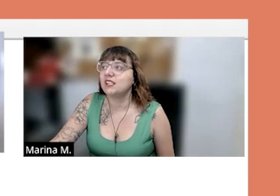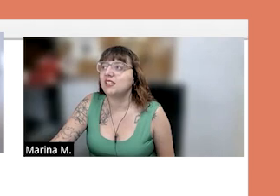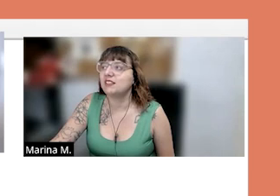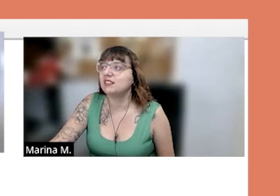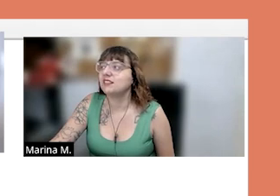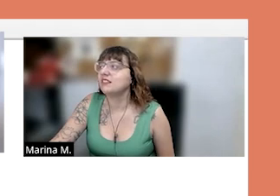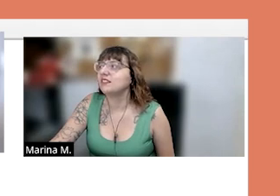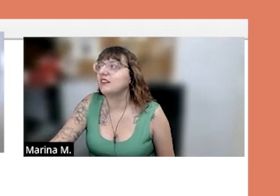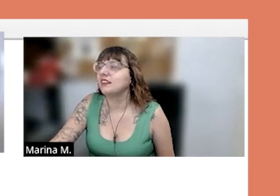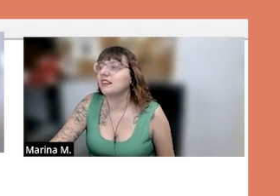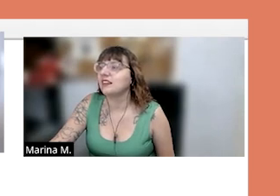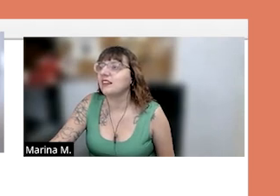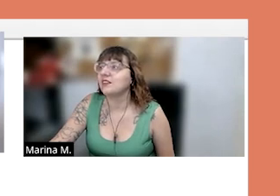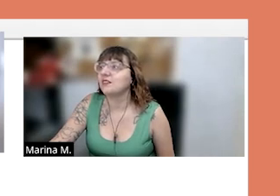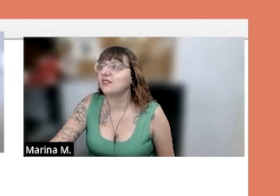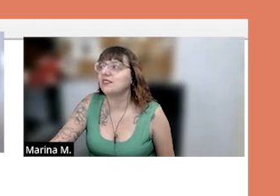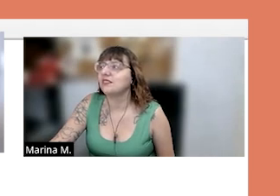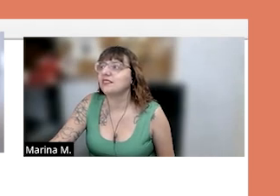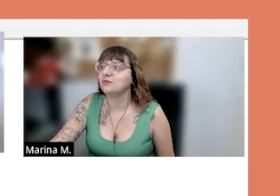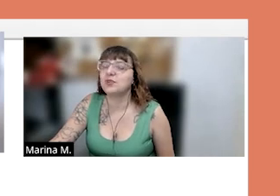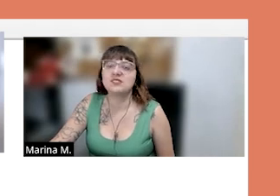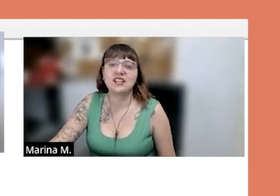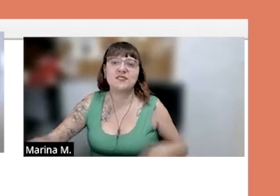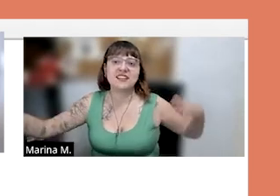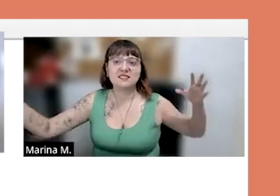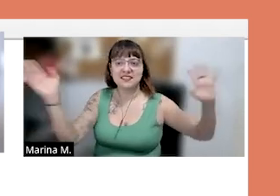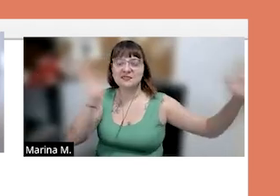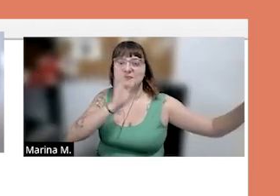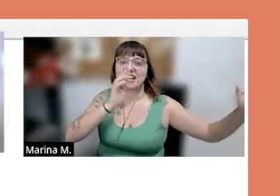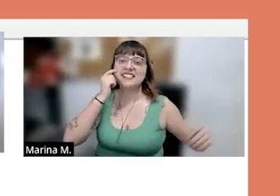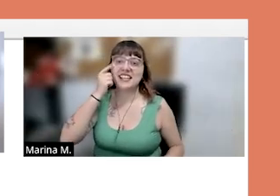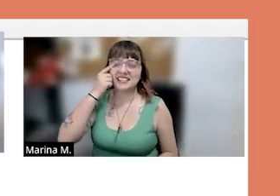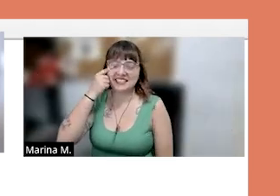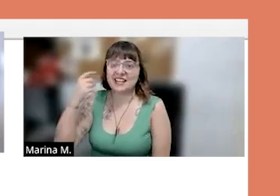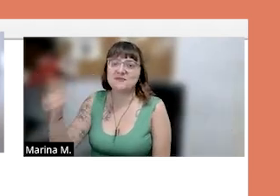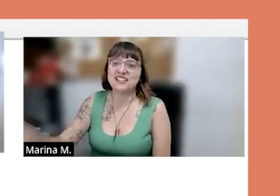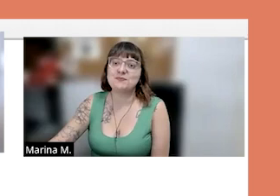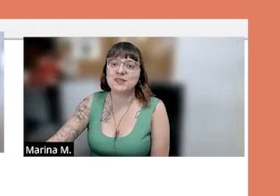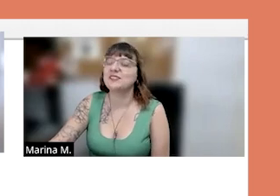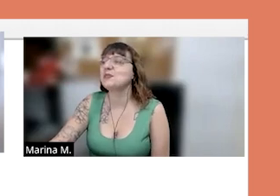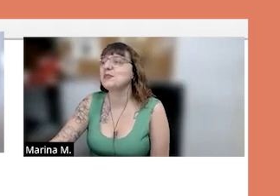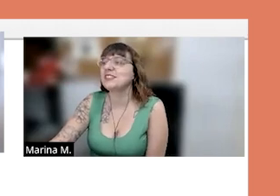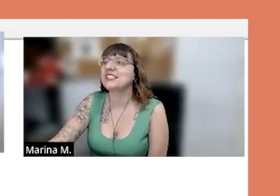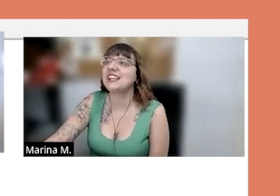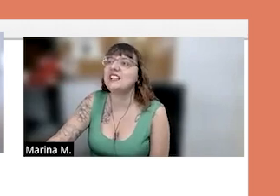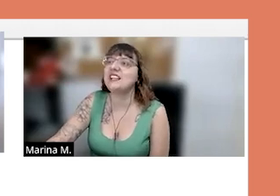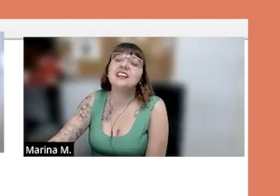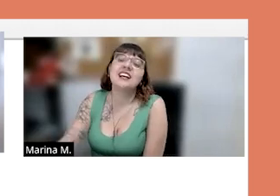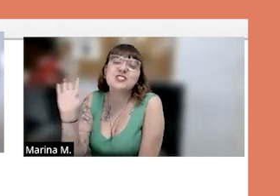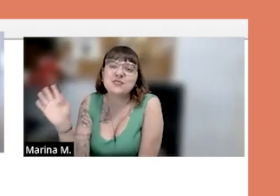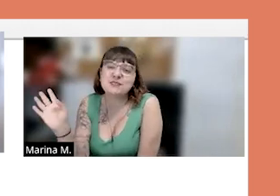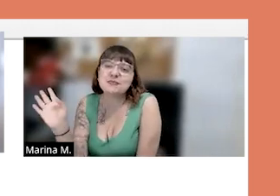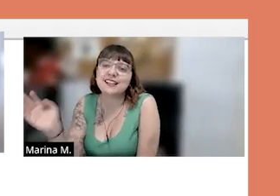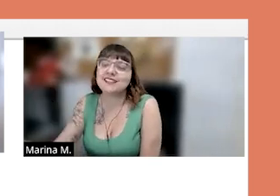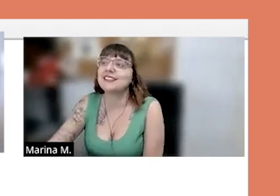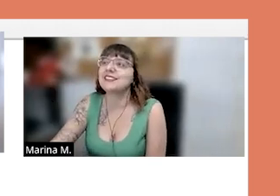Bem pequenininha. Por isso que ele fica bem à esquerda, tá? Mas por conta dessa ilha. A gente